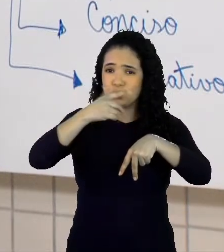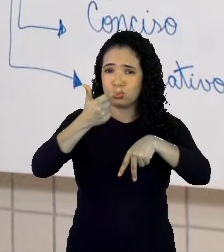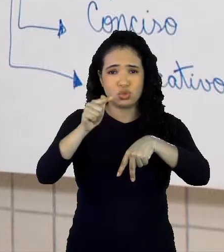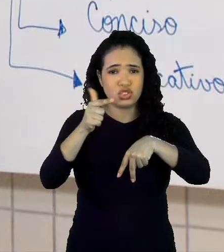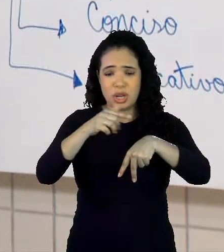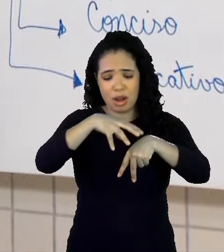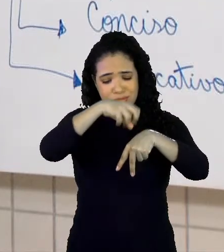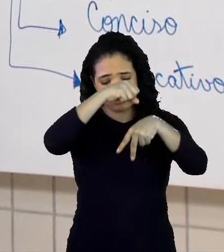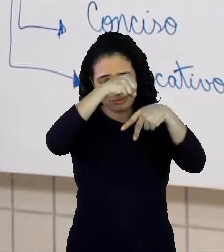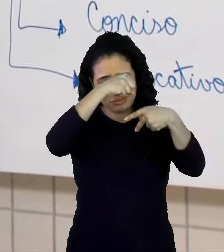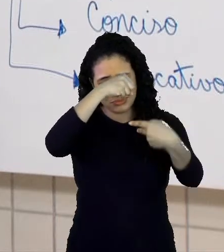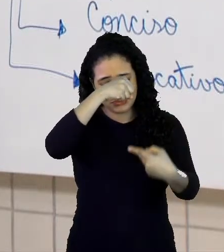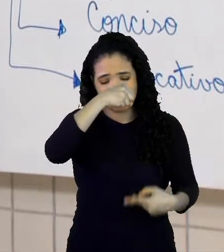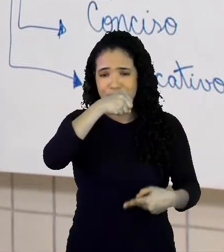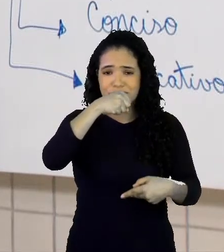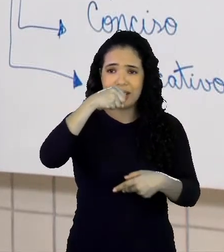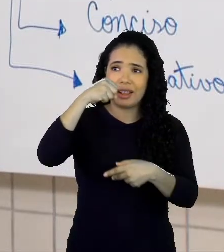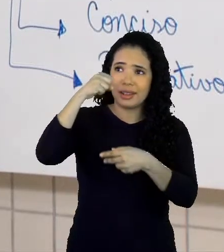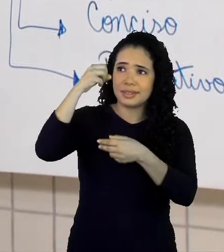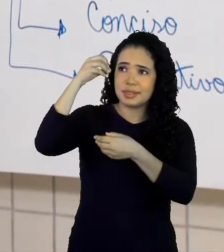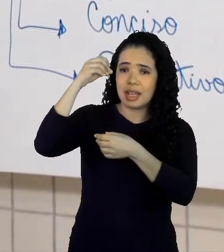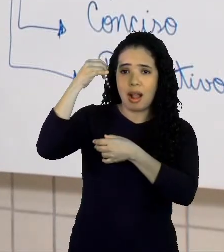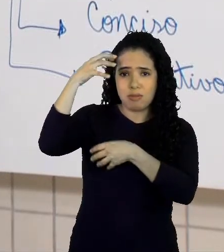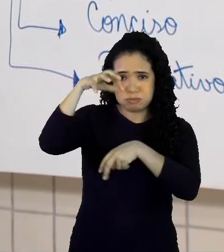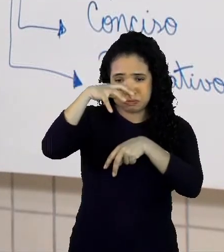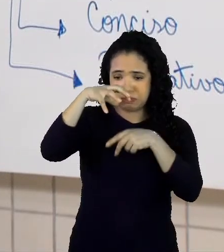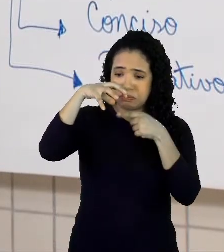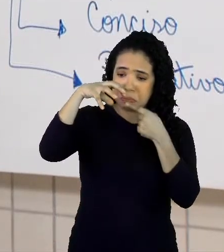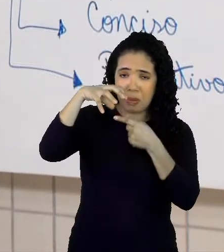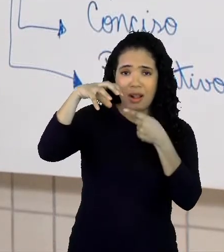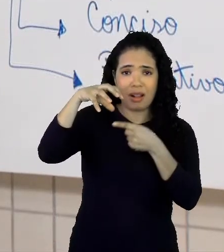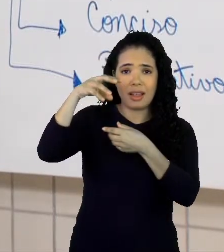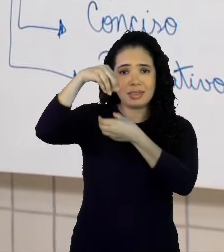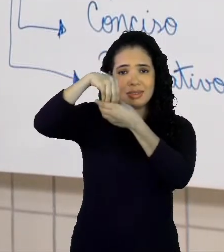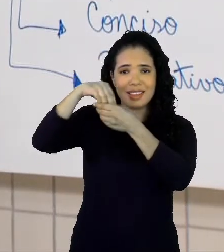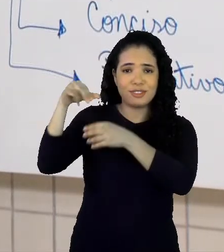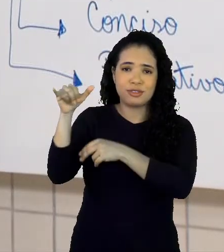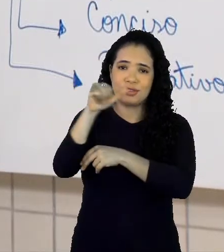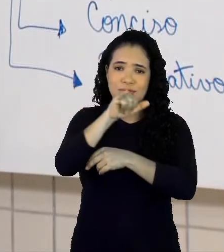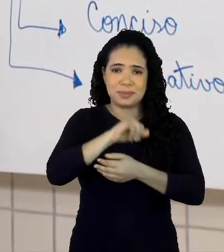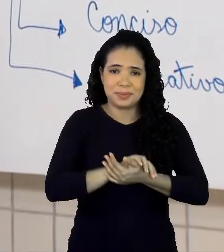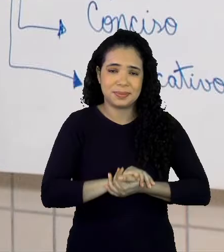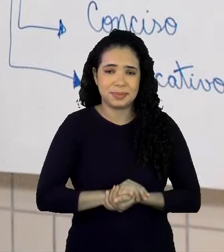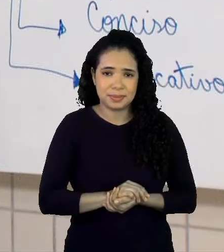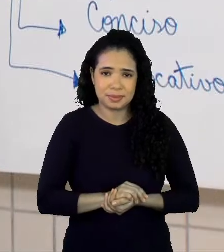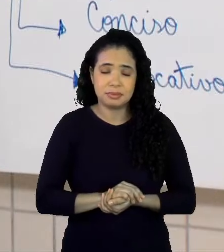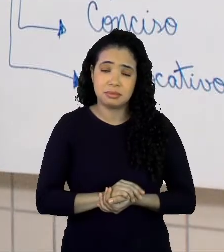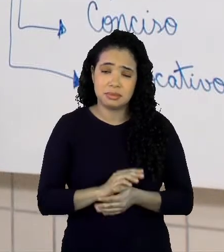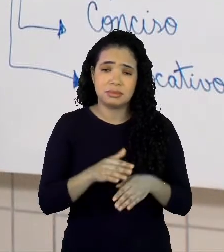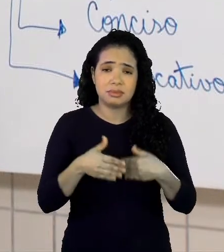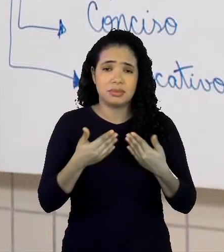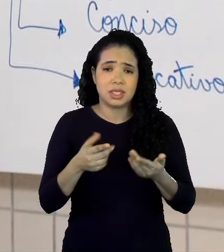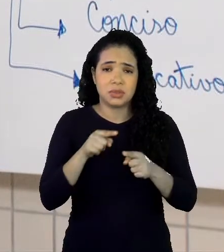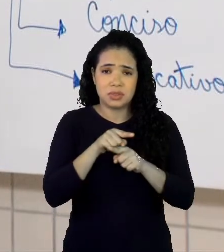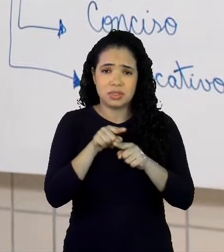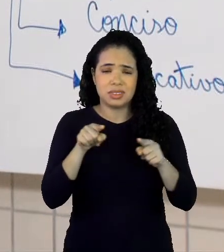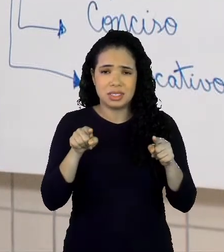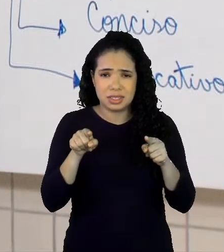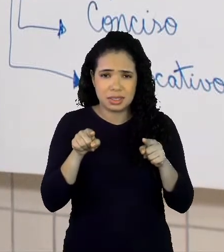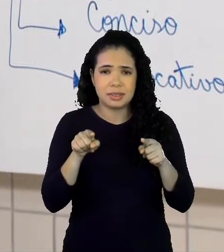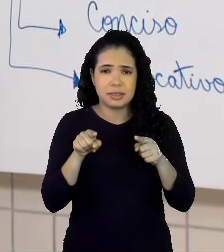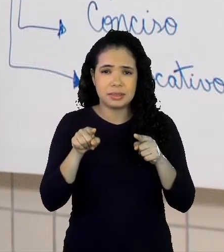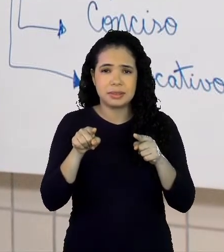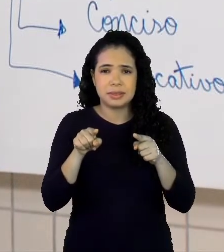final. Supostamente, implicitamente, você já consegue deduzir que essa